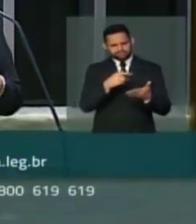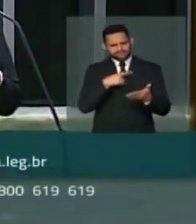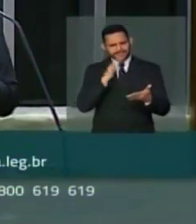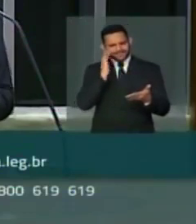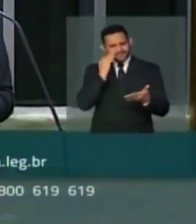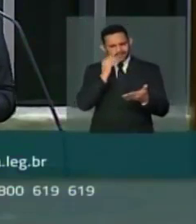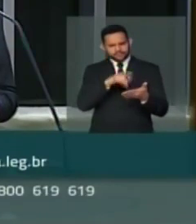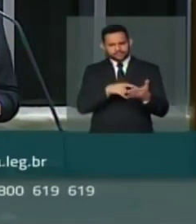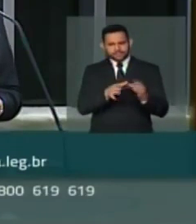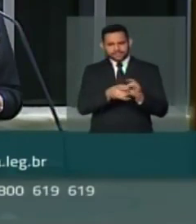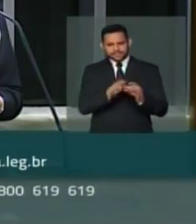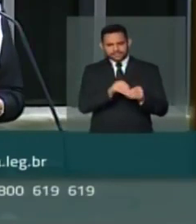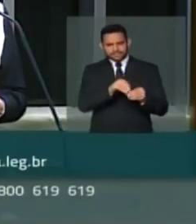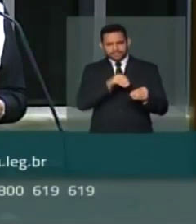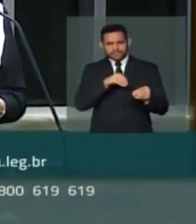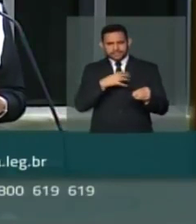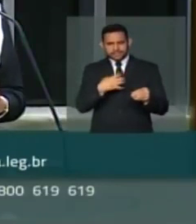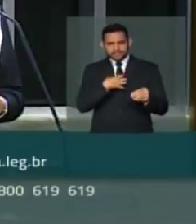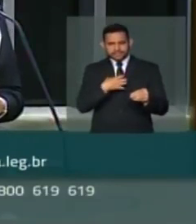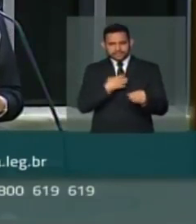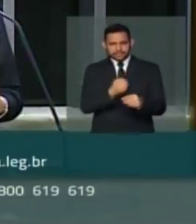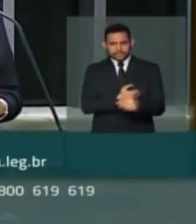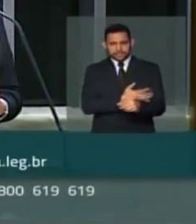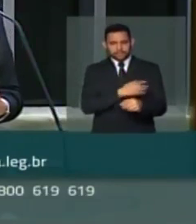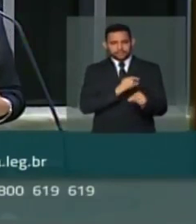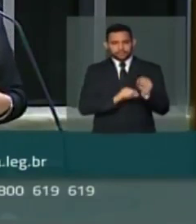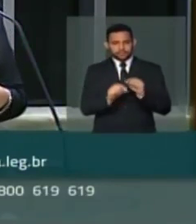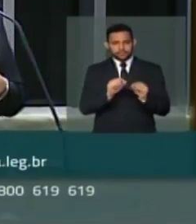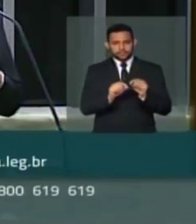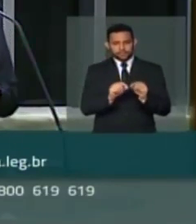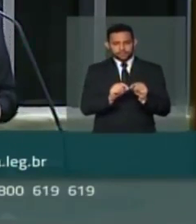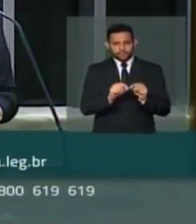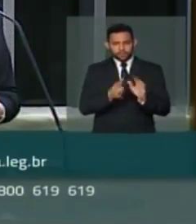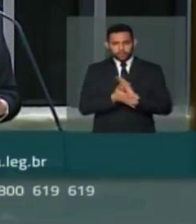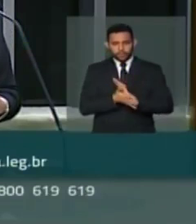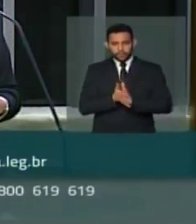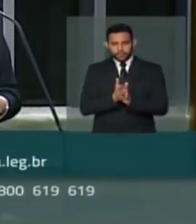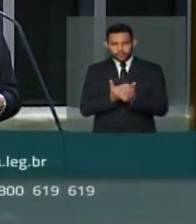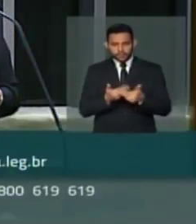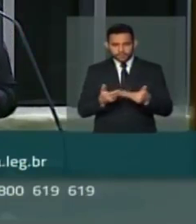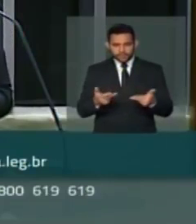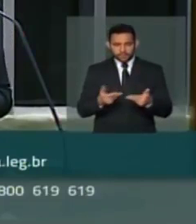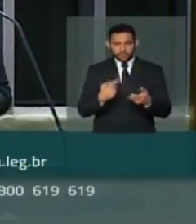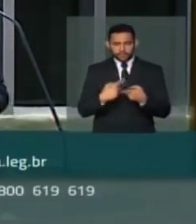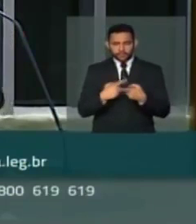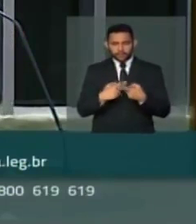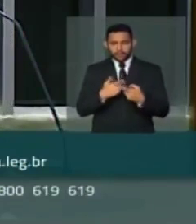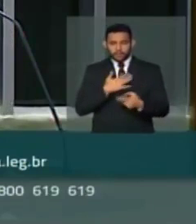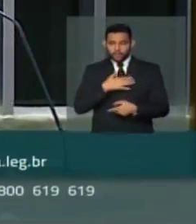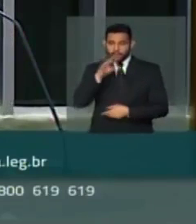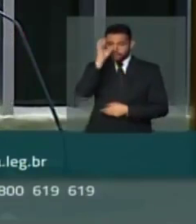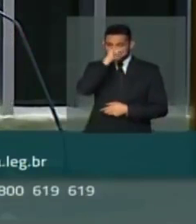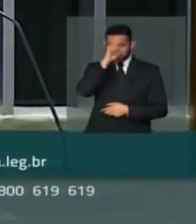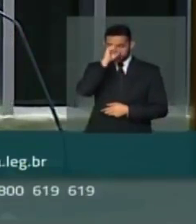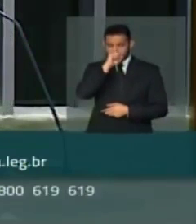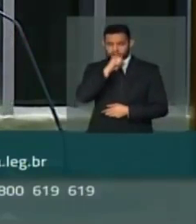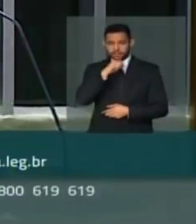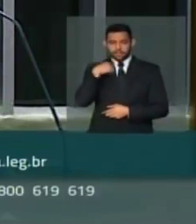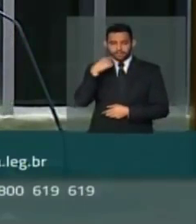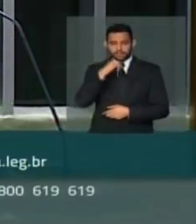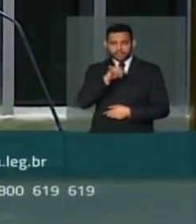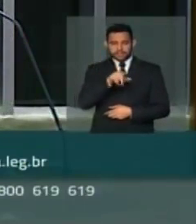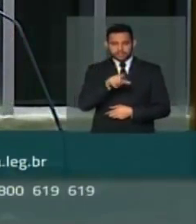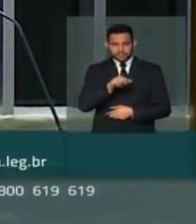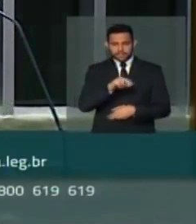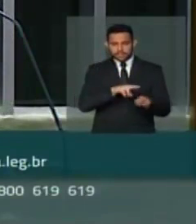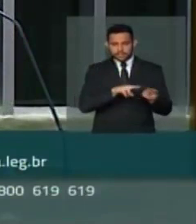olhem desprendidos da sensação de que, ou do preconceito, porque eu aprendi, deputada Isocinda, esta